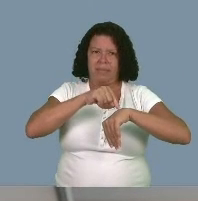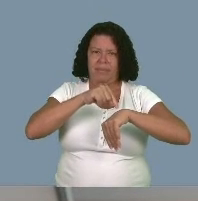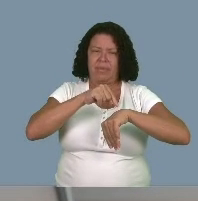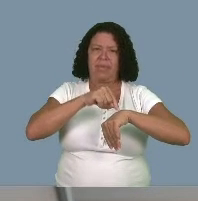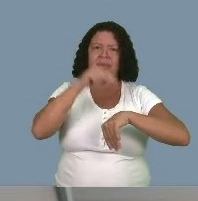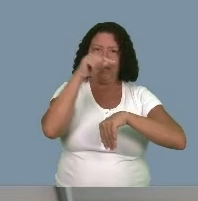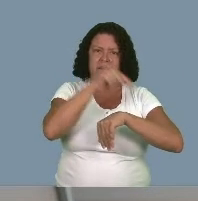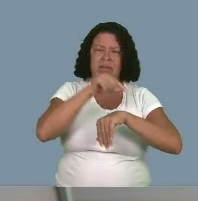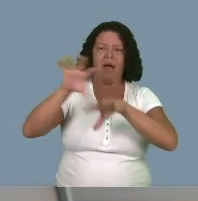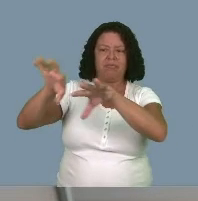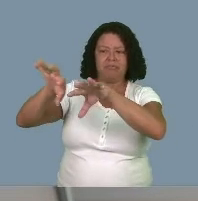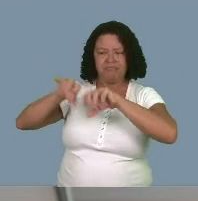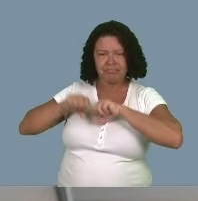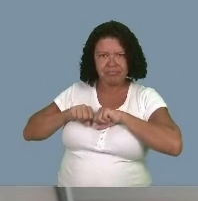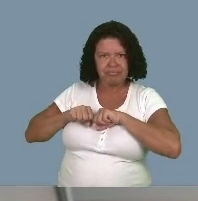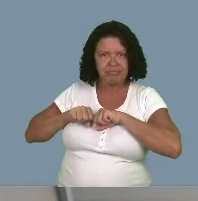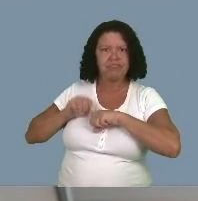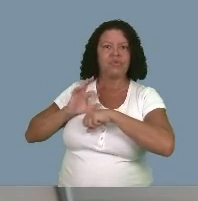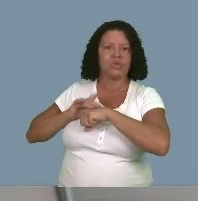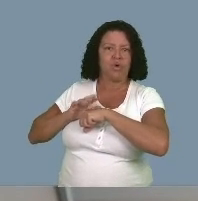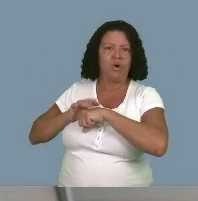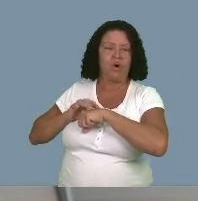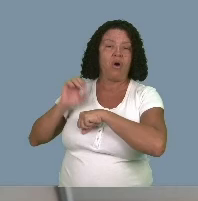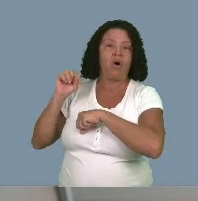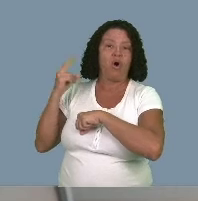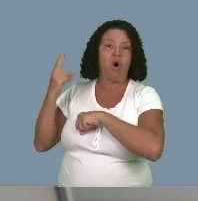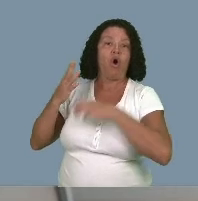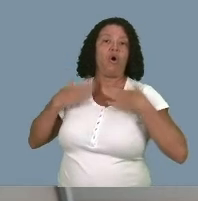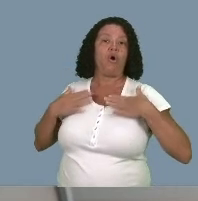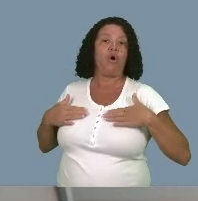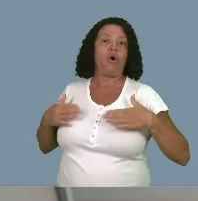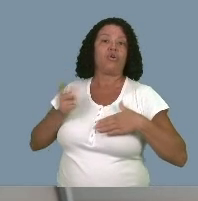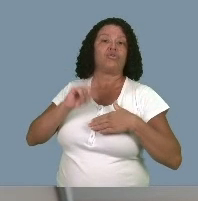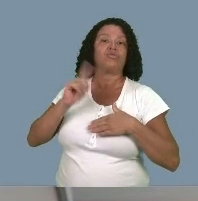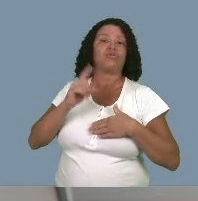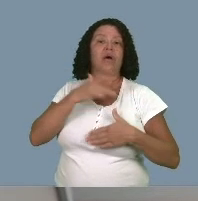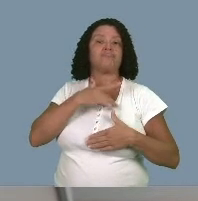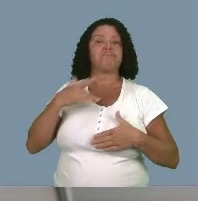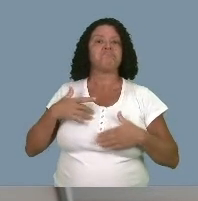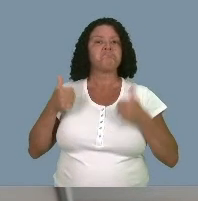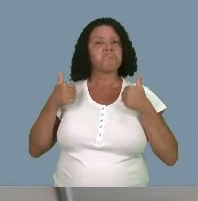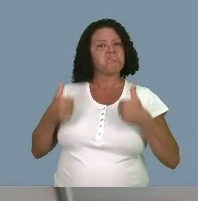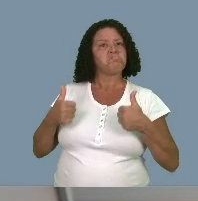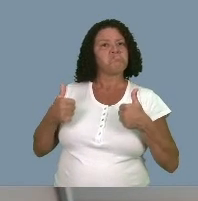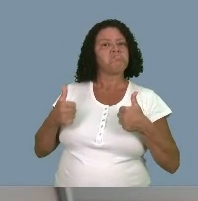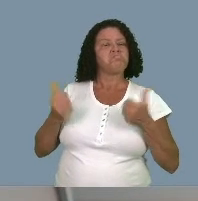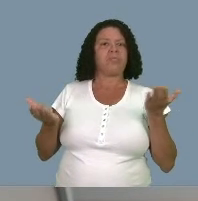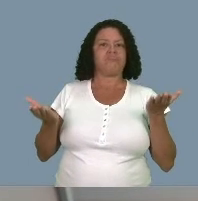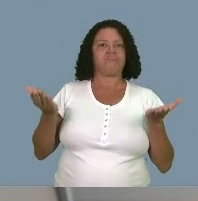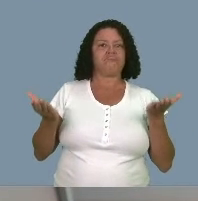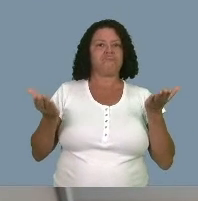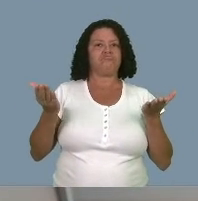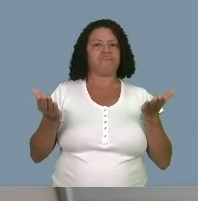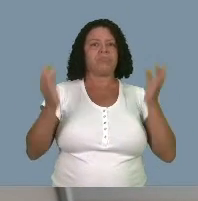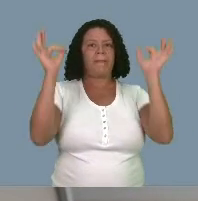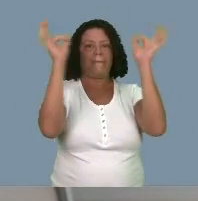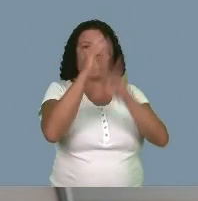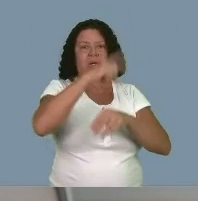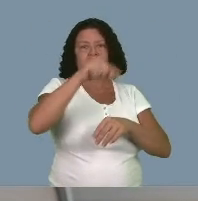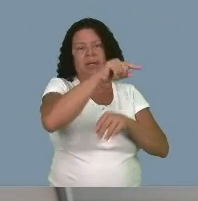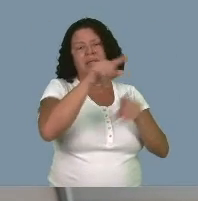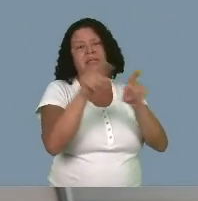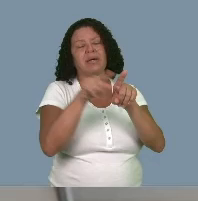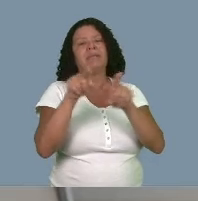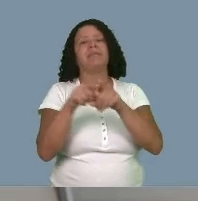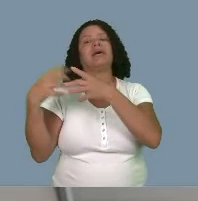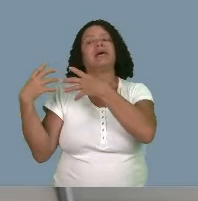da infecção, né, e se o seu corpo não estivesse sadio e equilibrado o suficiente para